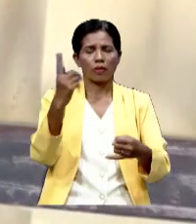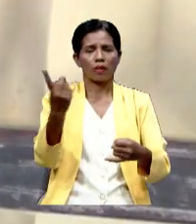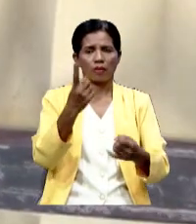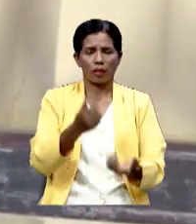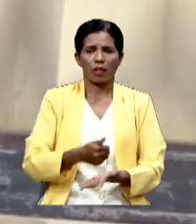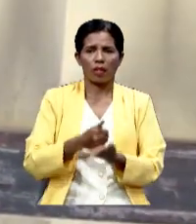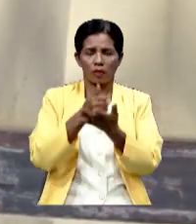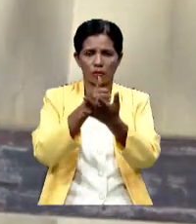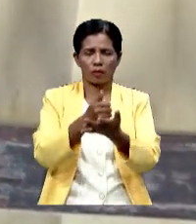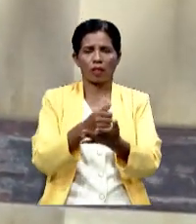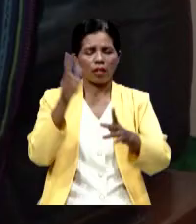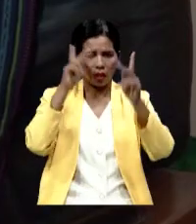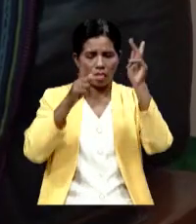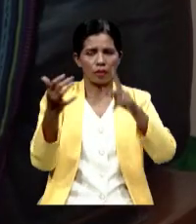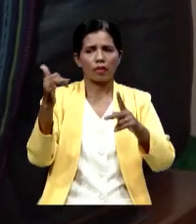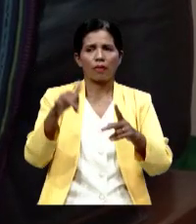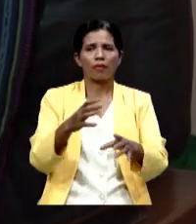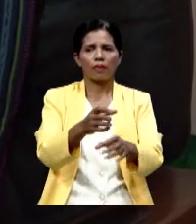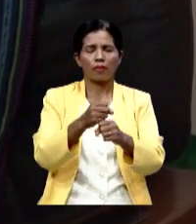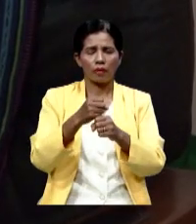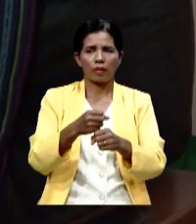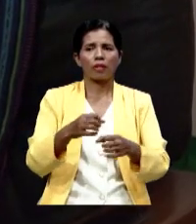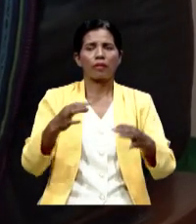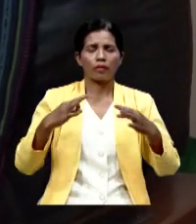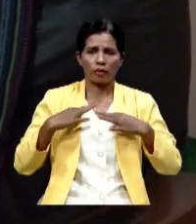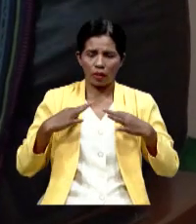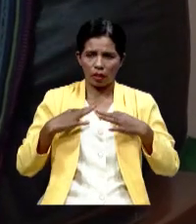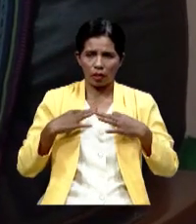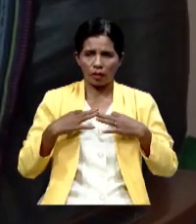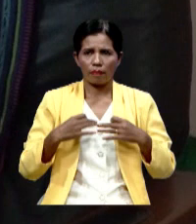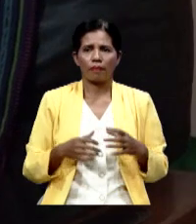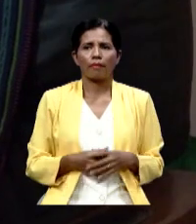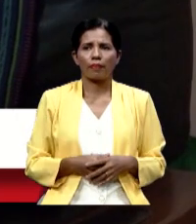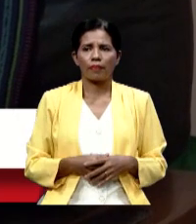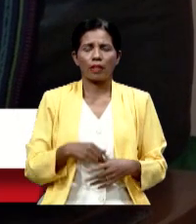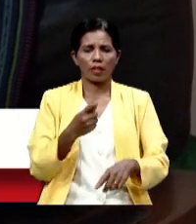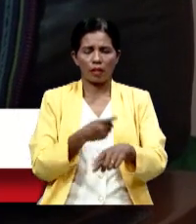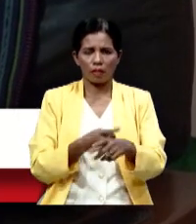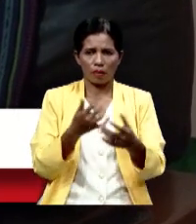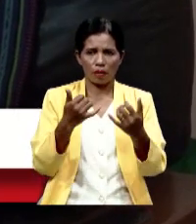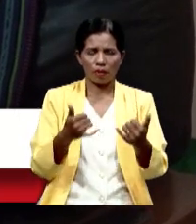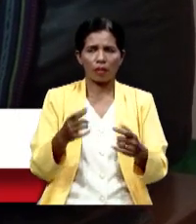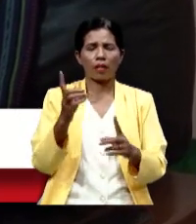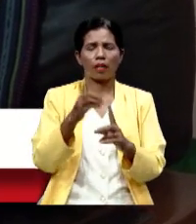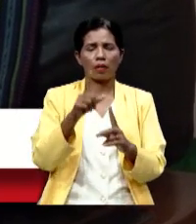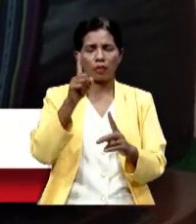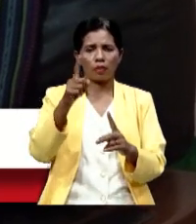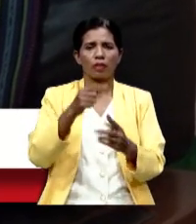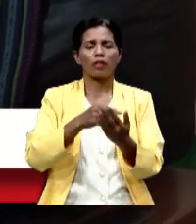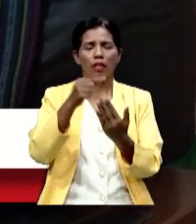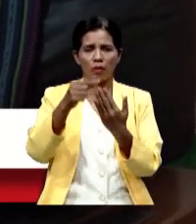Siram. Estamos sobre ele foto de férias judiciais durante o tempo de Ané, dia 1 de agosto, até